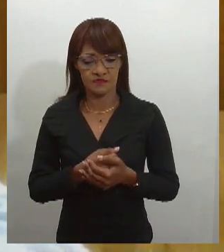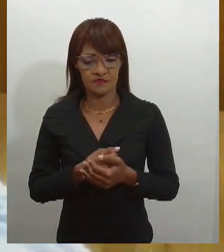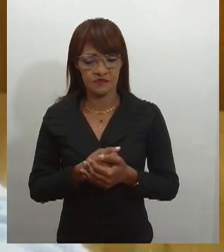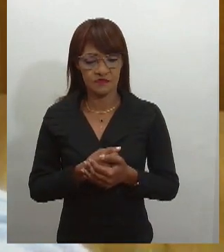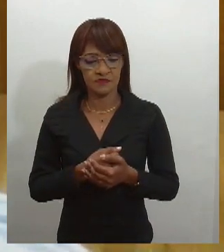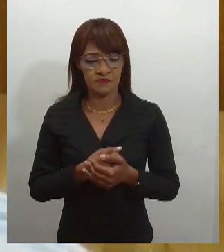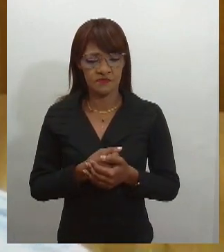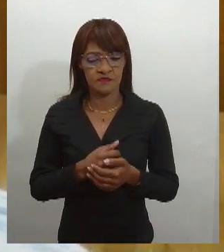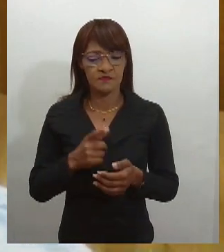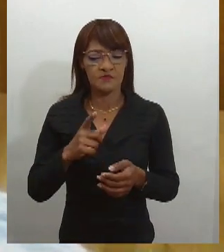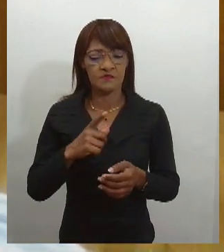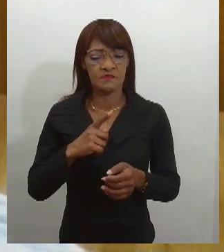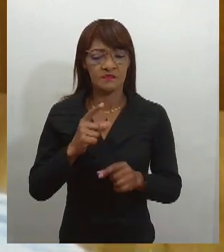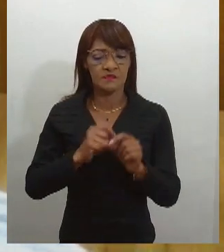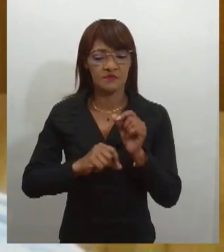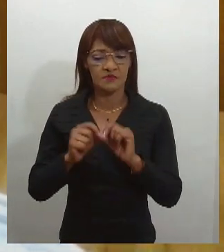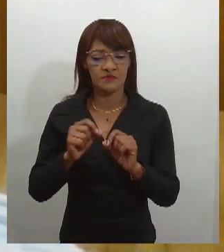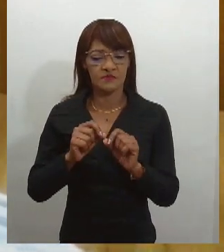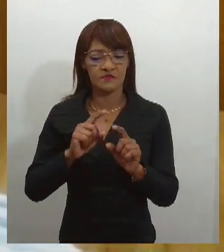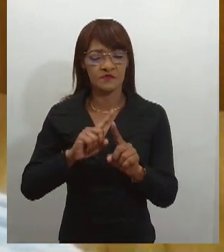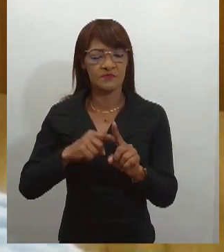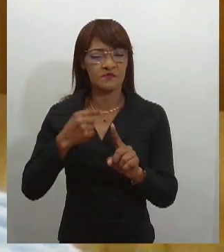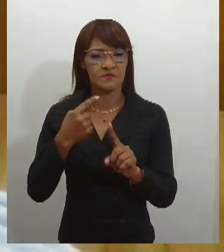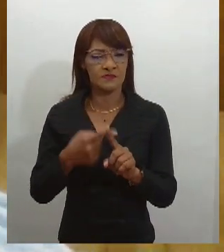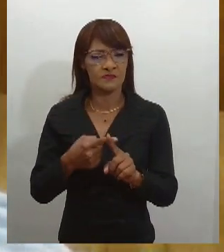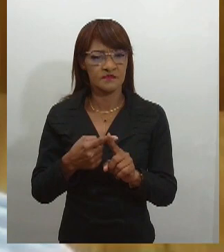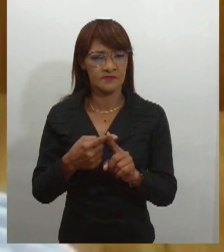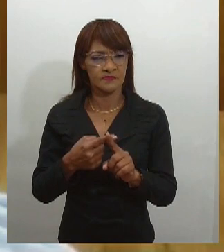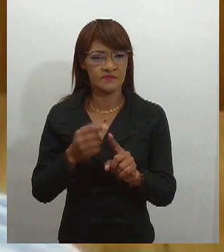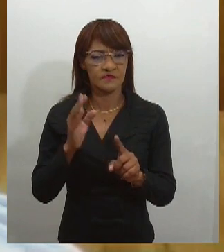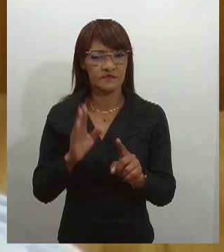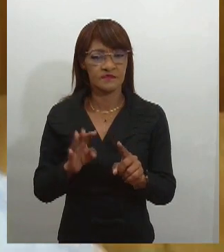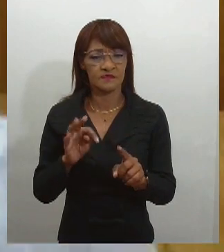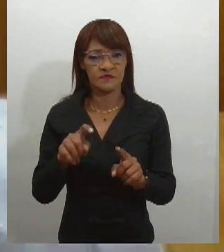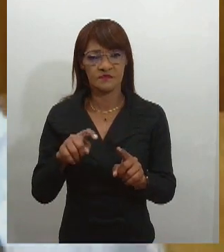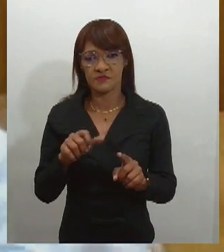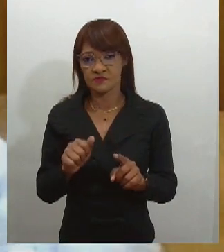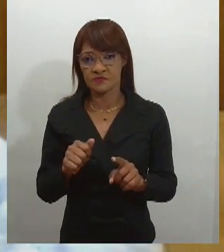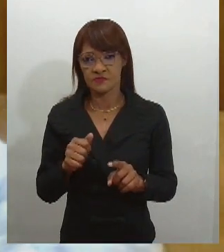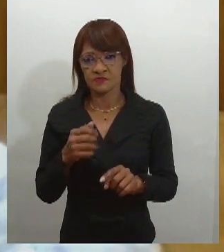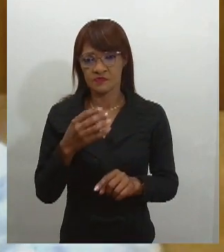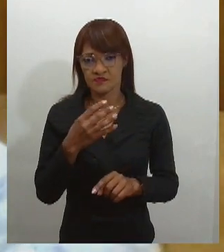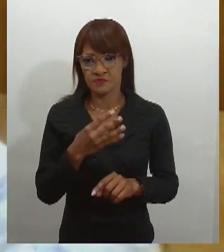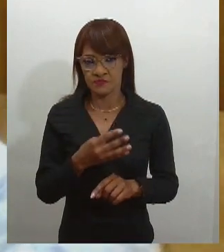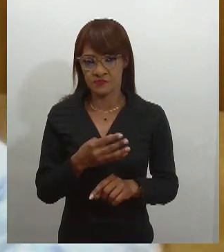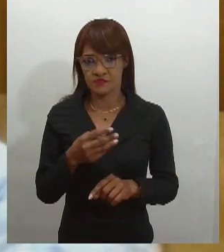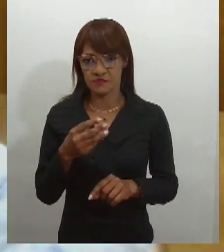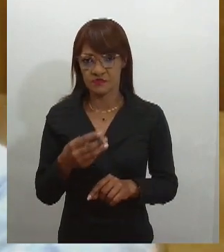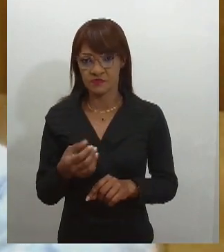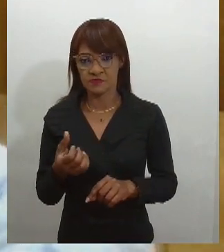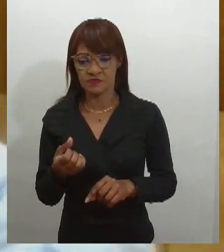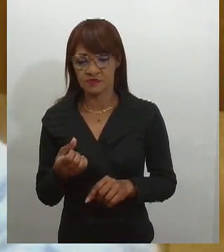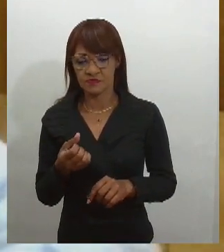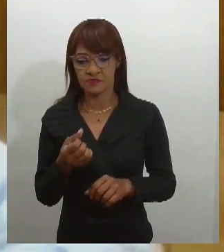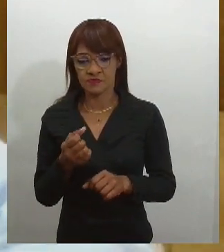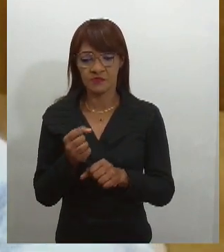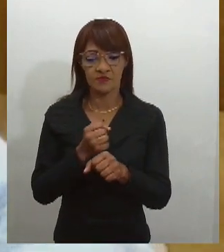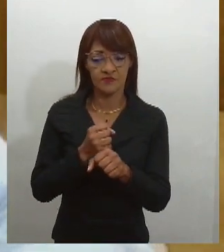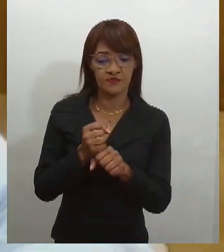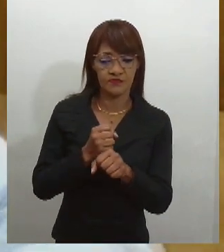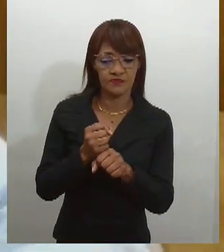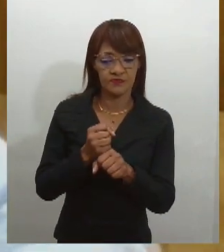normalmente, como você falou aí, a taxa média é 436 ao ano. E pasme, Tiago, é